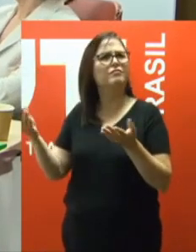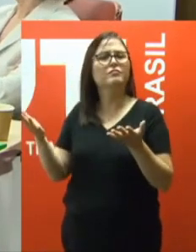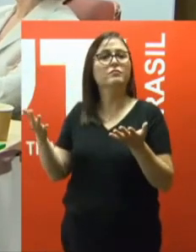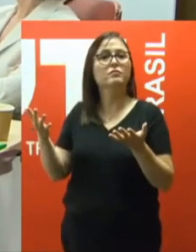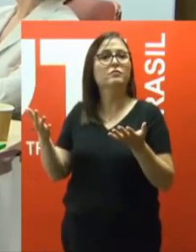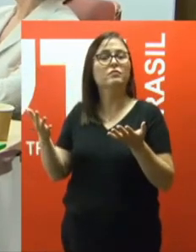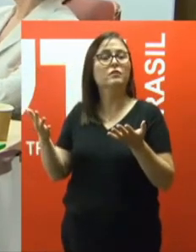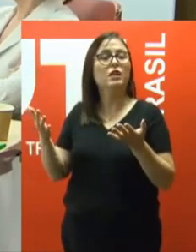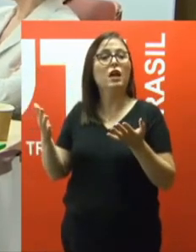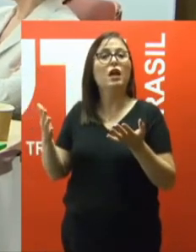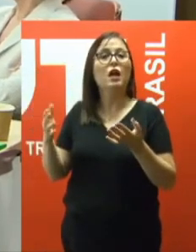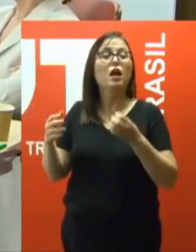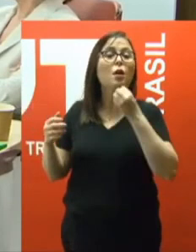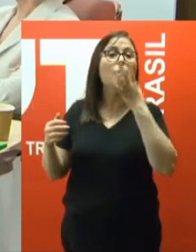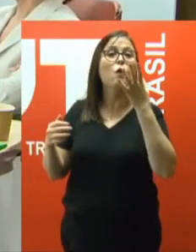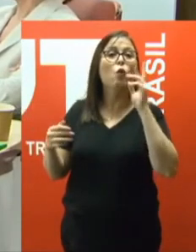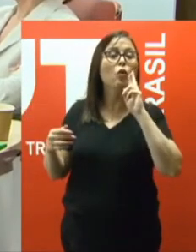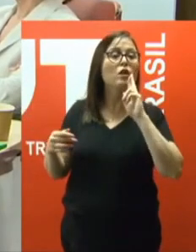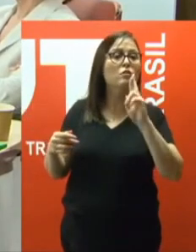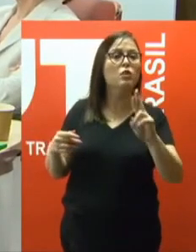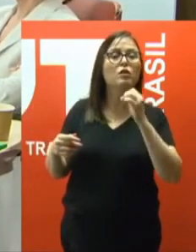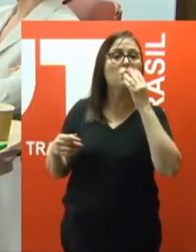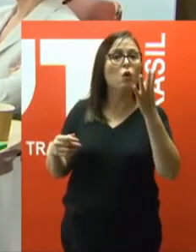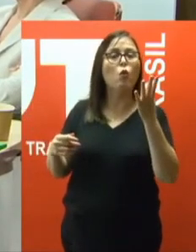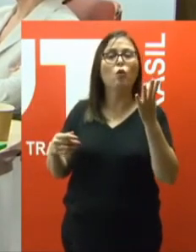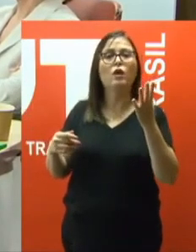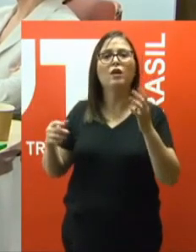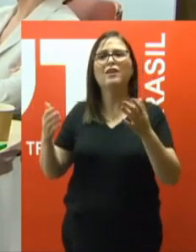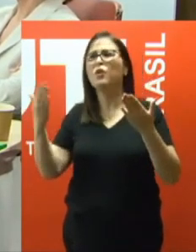fazer mais efeito do que 50 portas de fábrica.